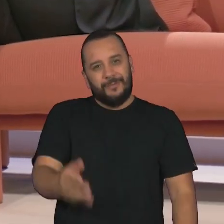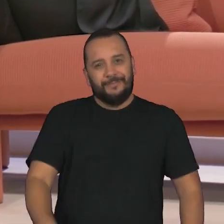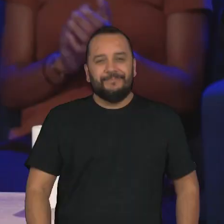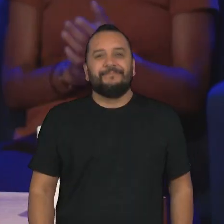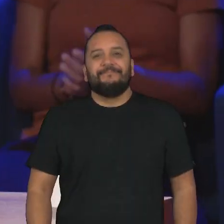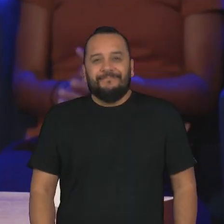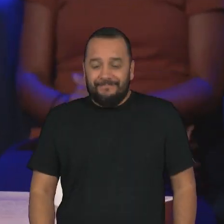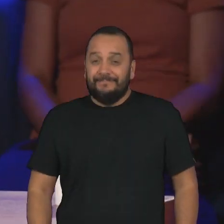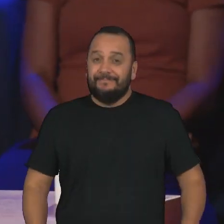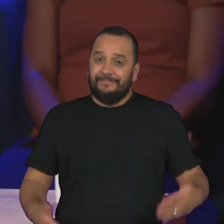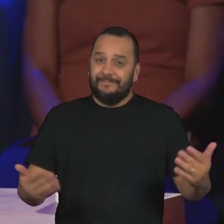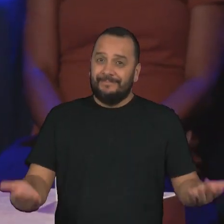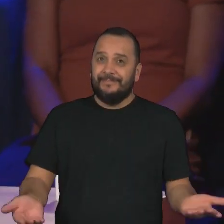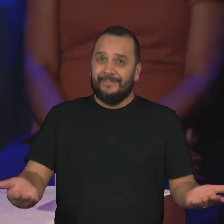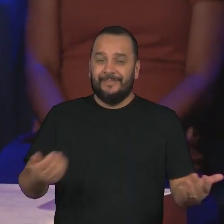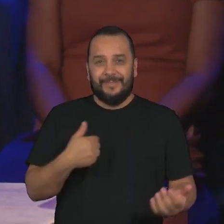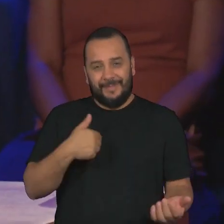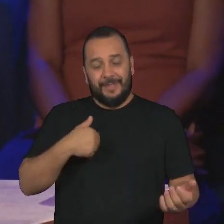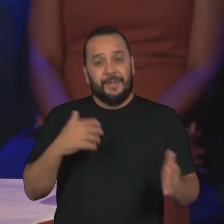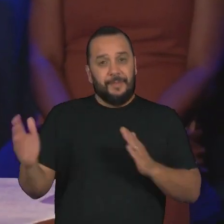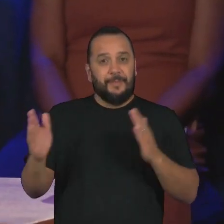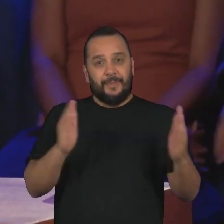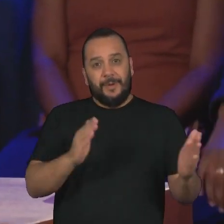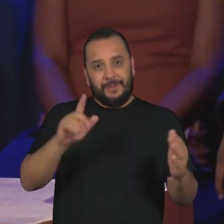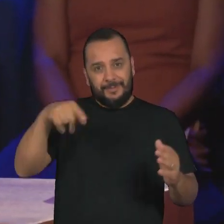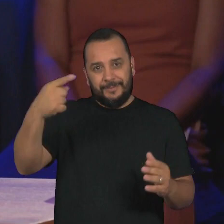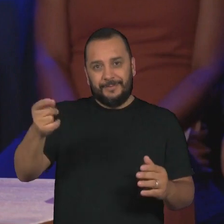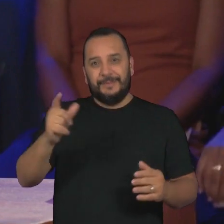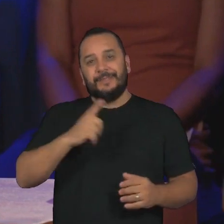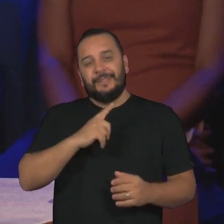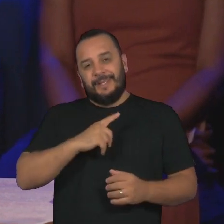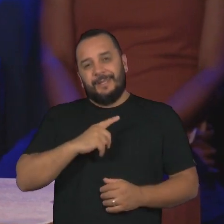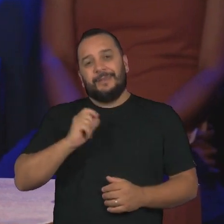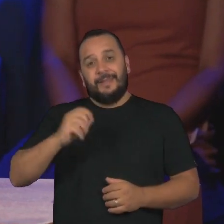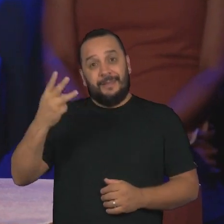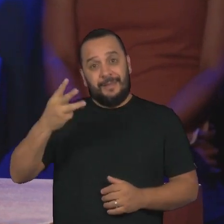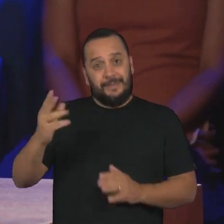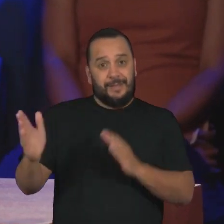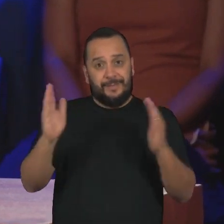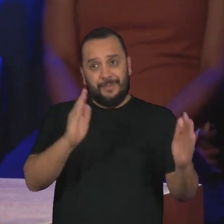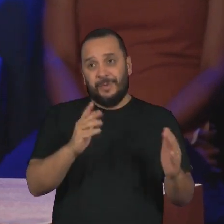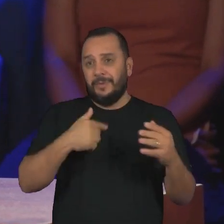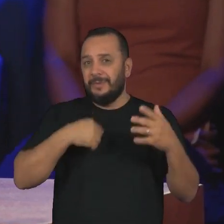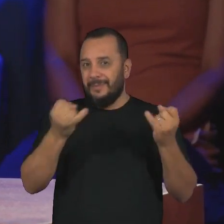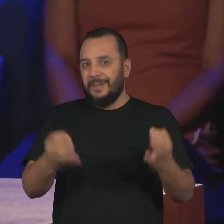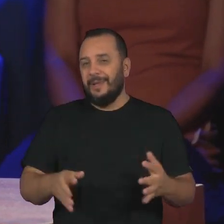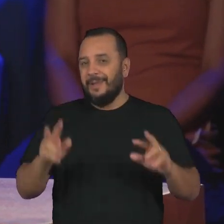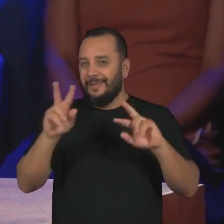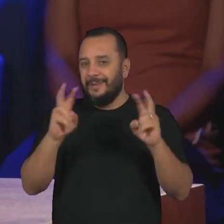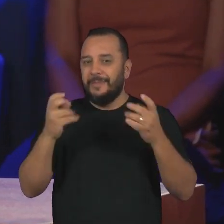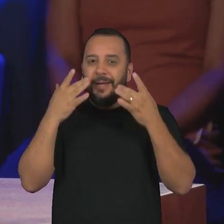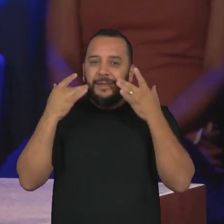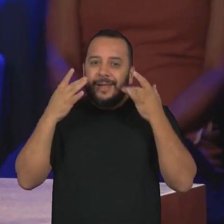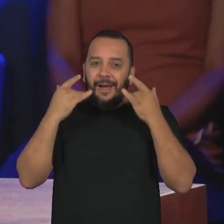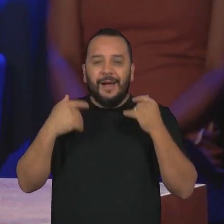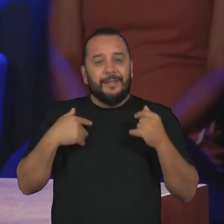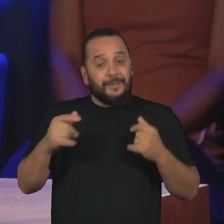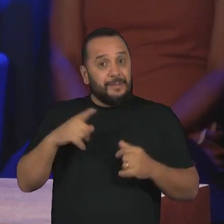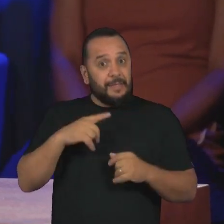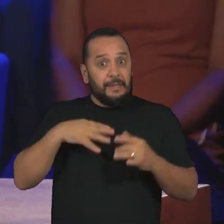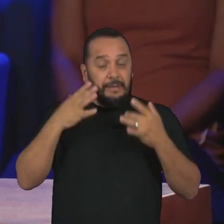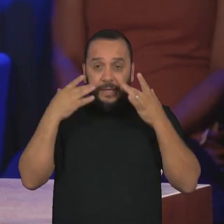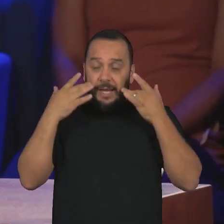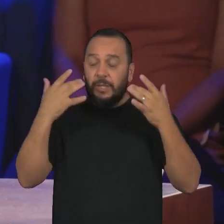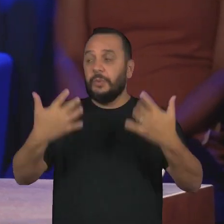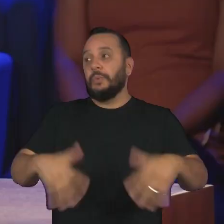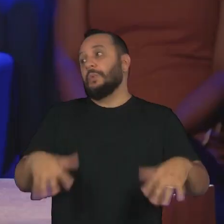Bem, e no próximo bloco a gente vai para o nosso terceiro sinal. Vamos falar de teatro, de uma peça de uma